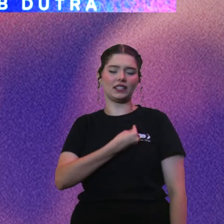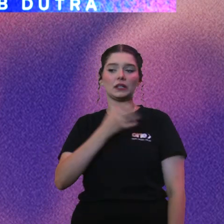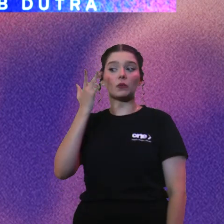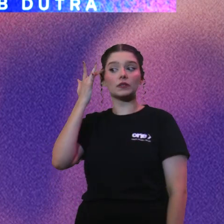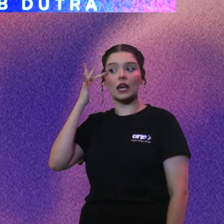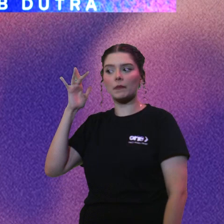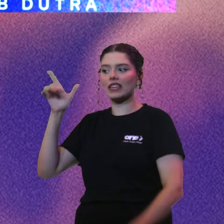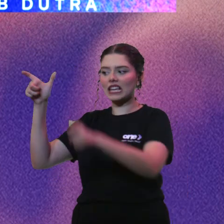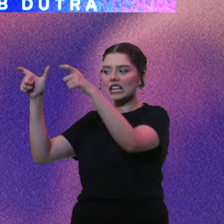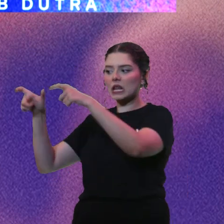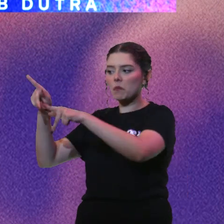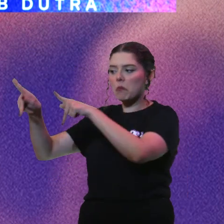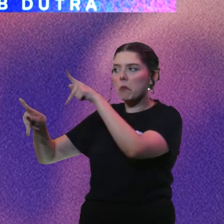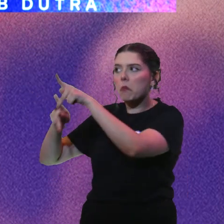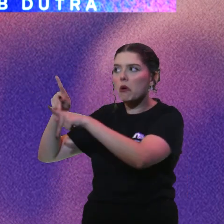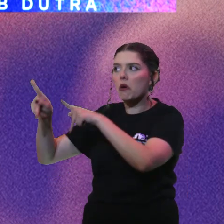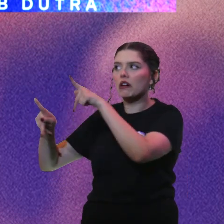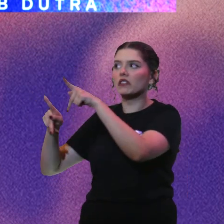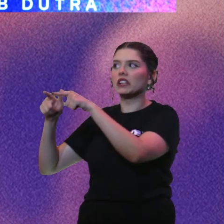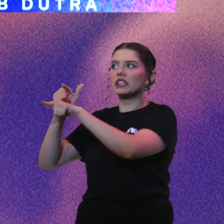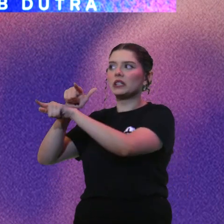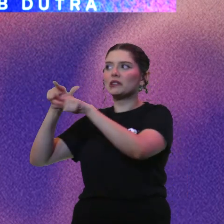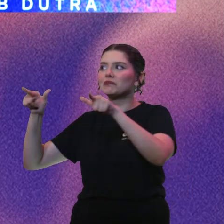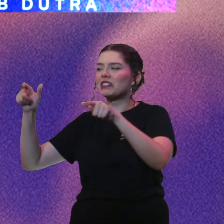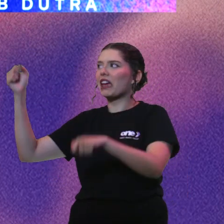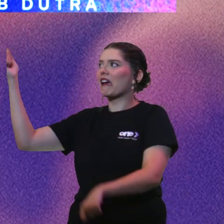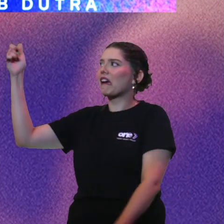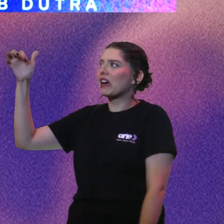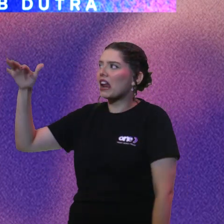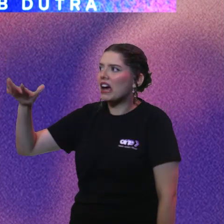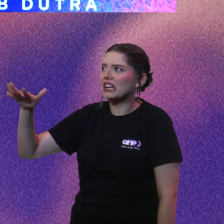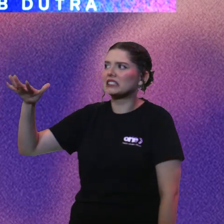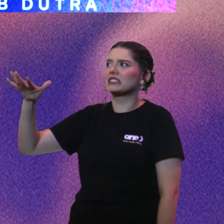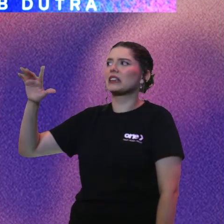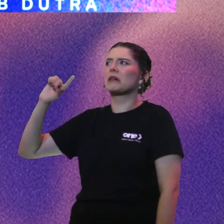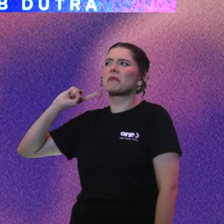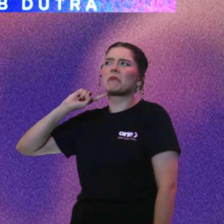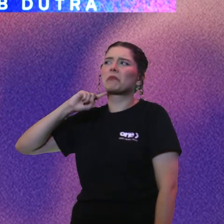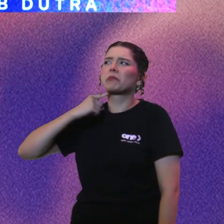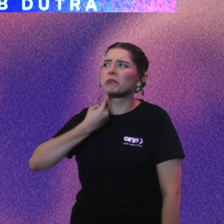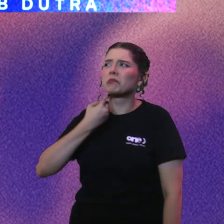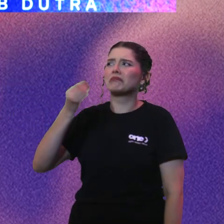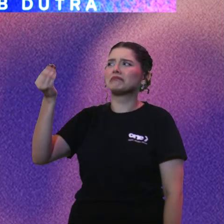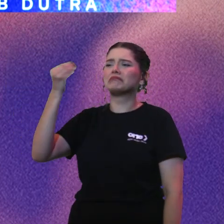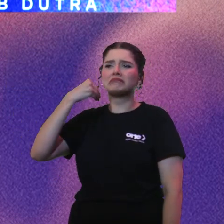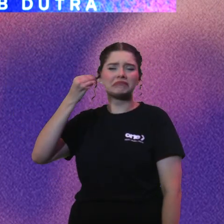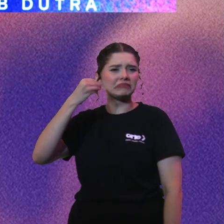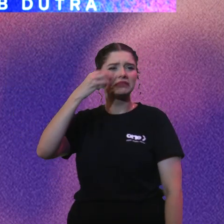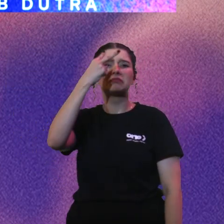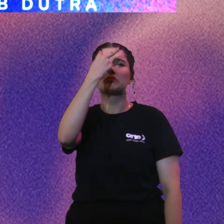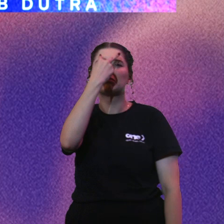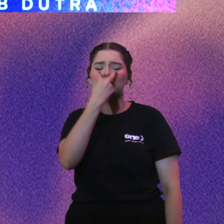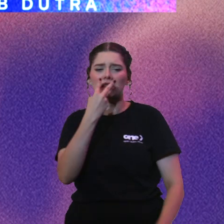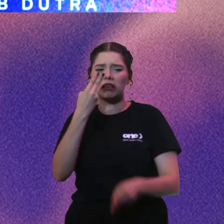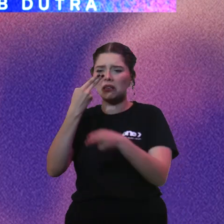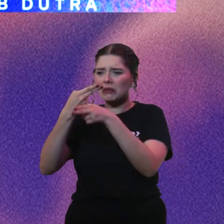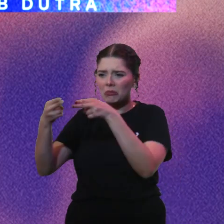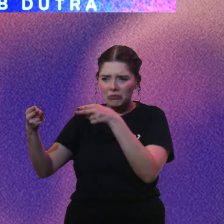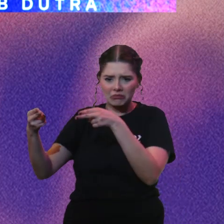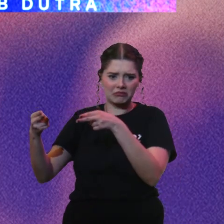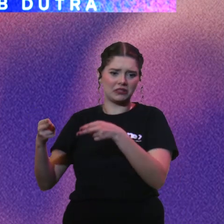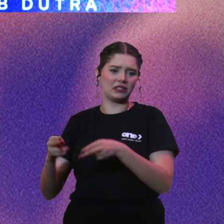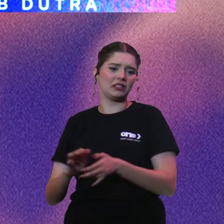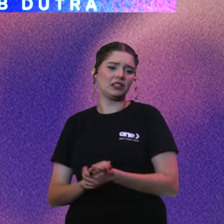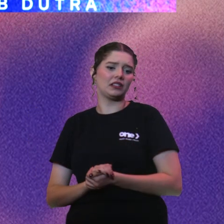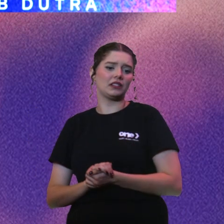é alguém desprovido de graça, miserável, pobre, cego e nu.